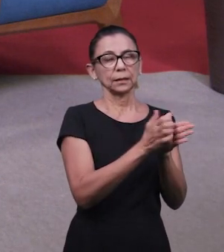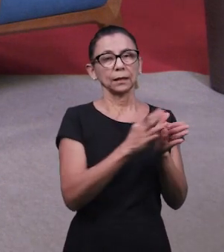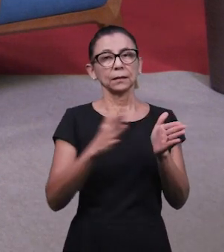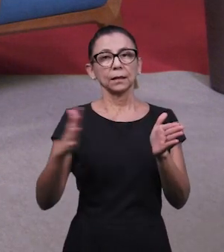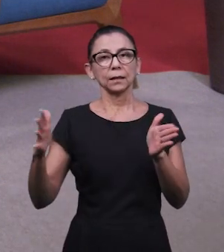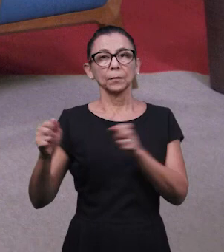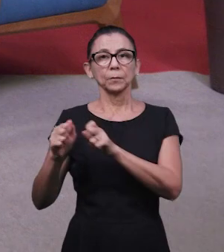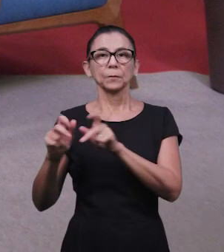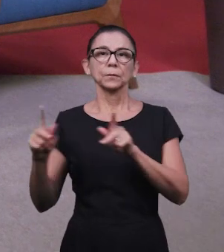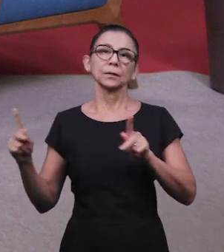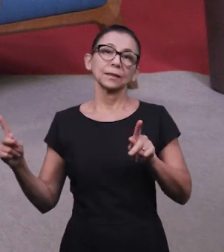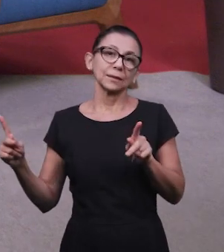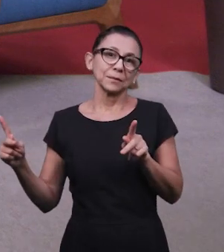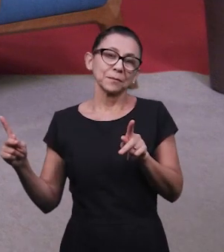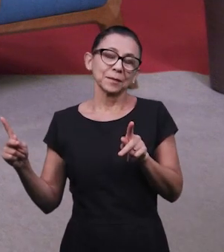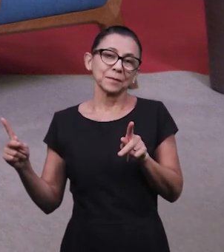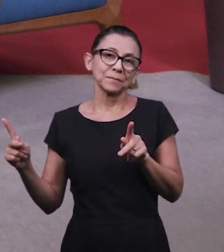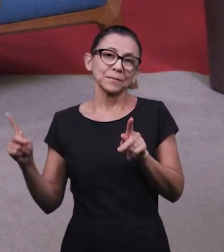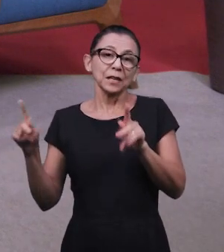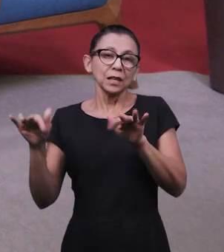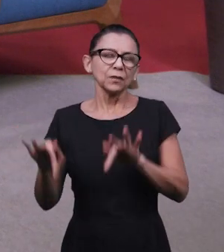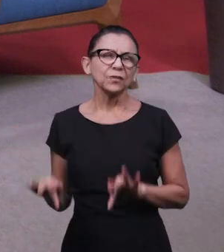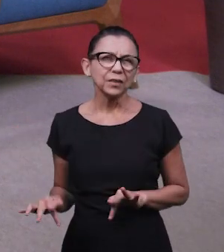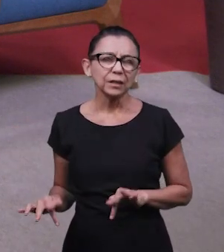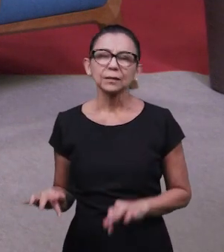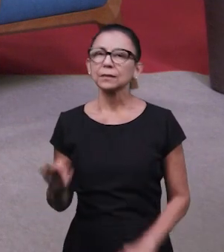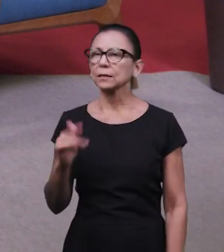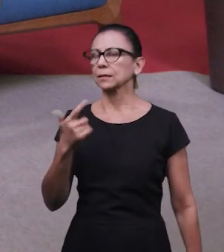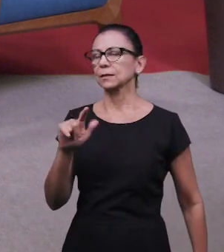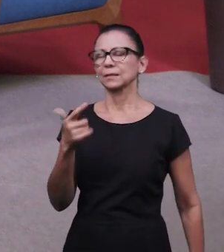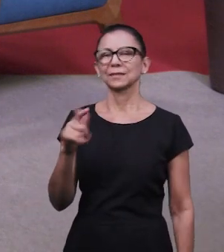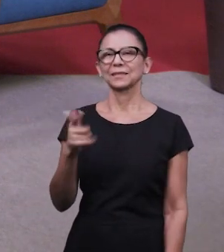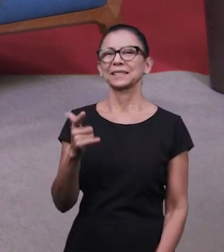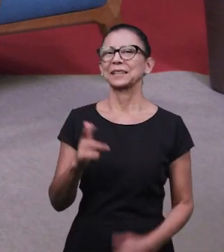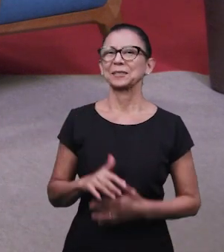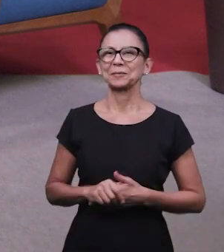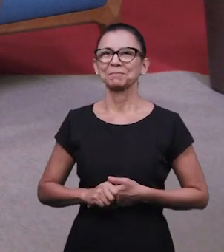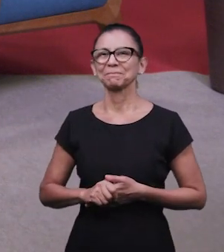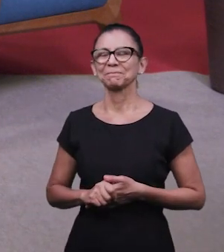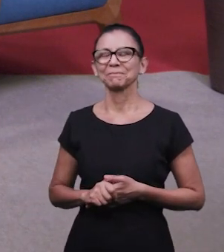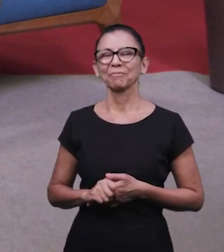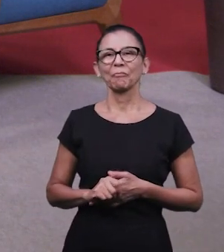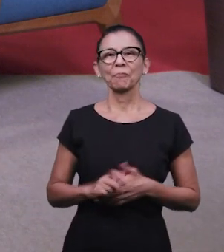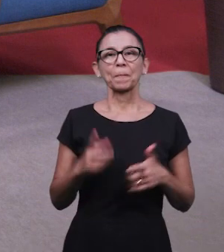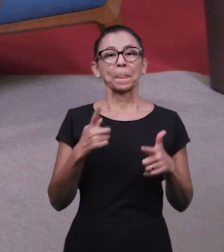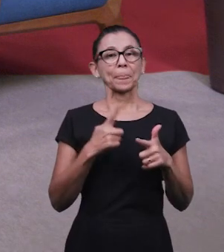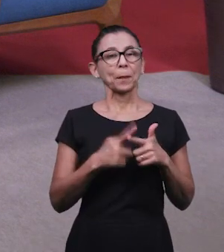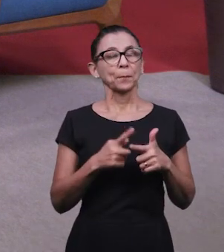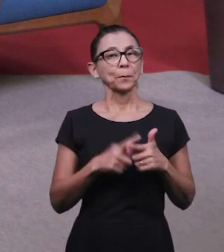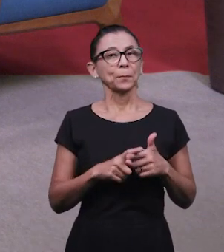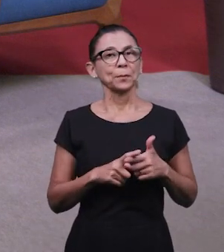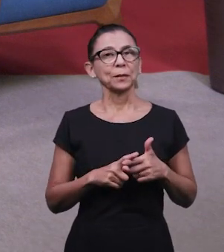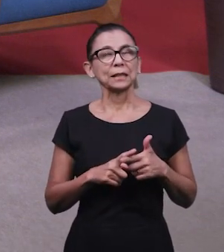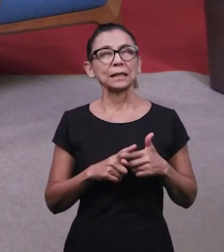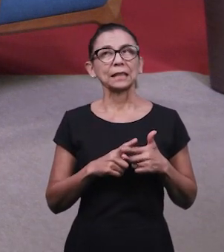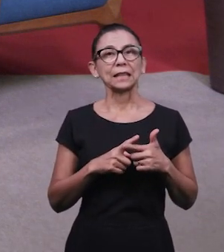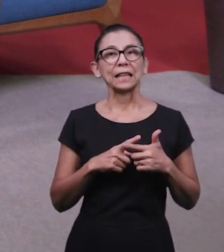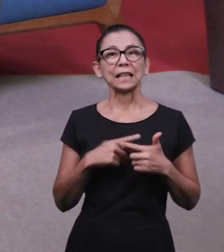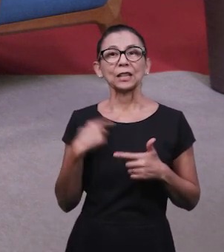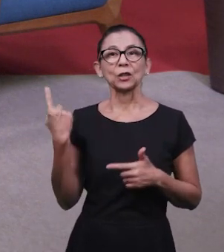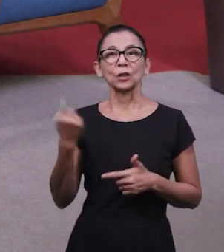tornou revelado. Muito bem, mas agora esse conjunto profético, ele vai do